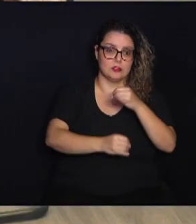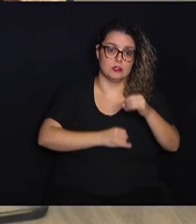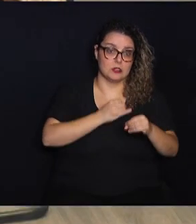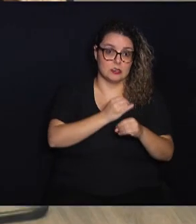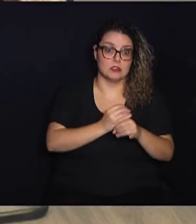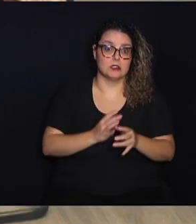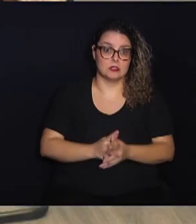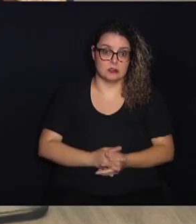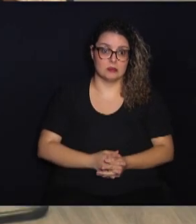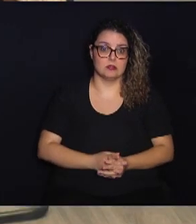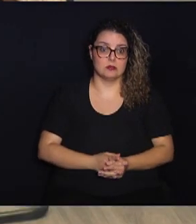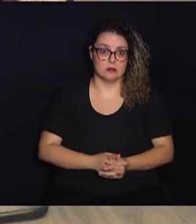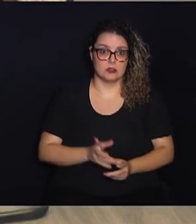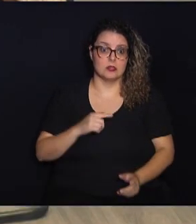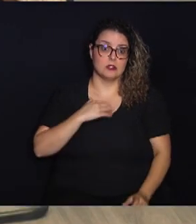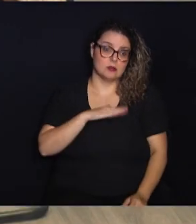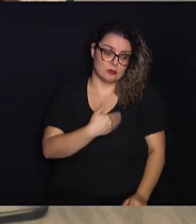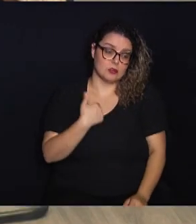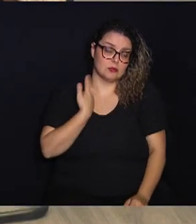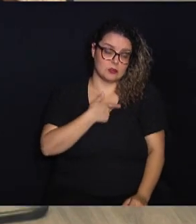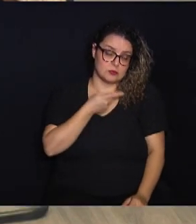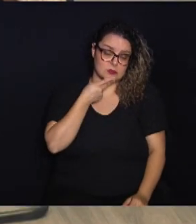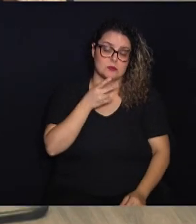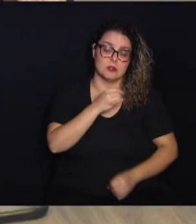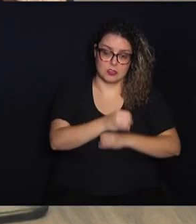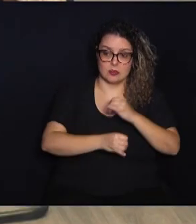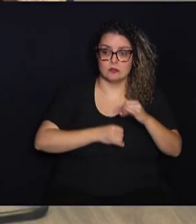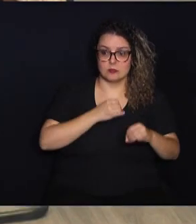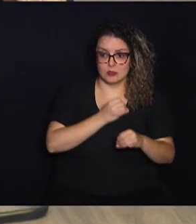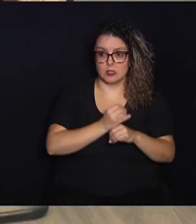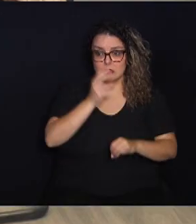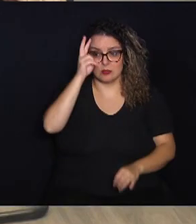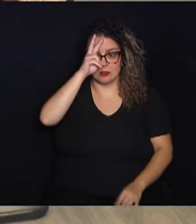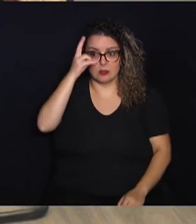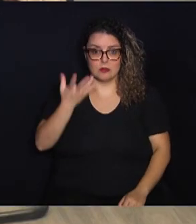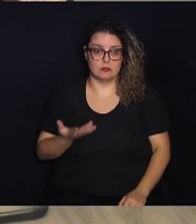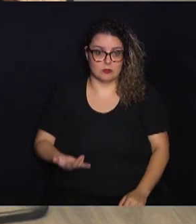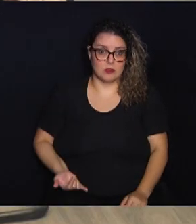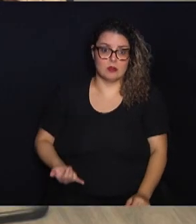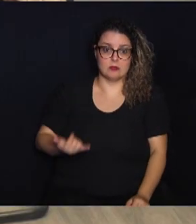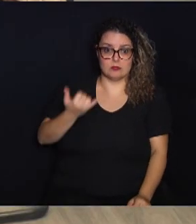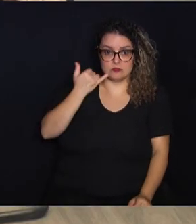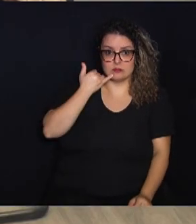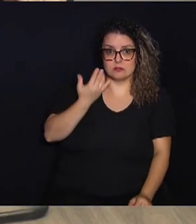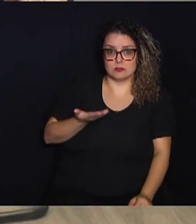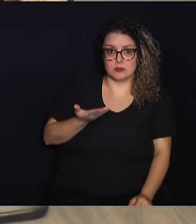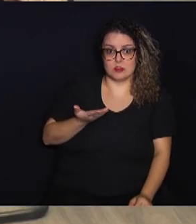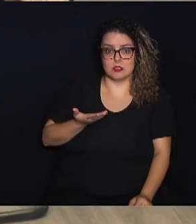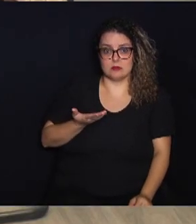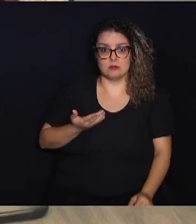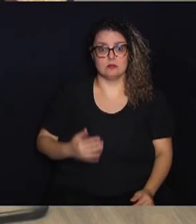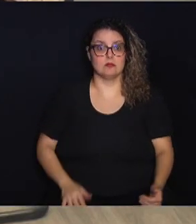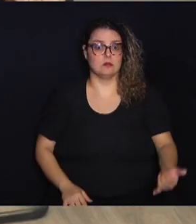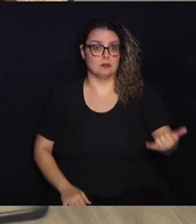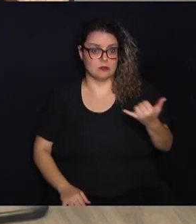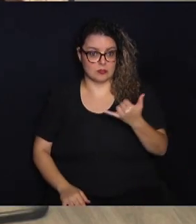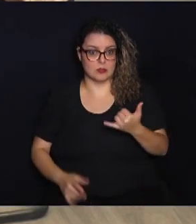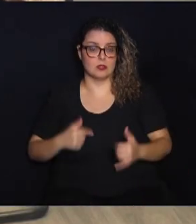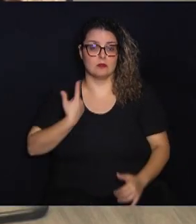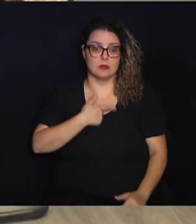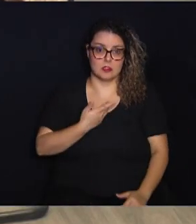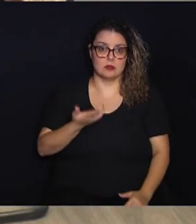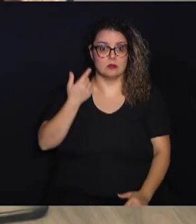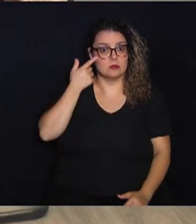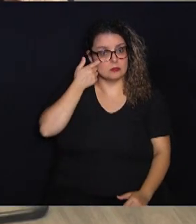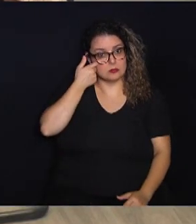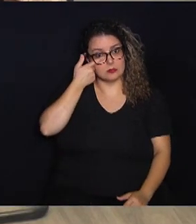si, né? E quando a gente fala de internet, a gente se arremete ao celular, né? E ela acaba de falar para a gente aqui que